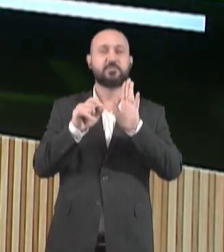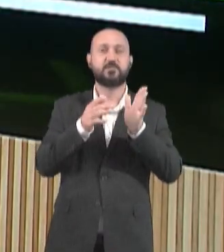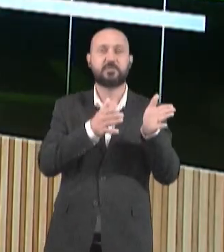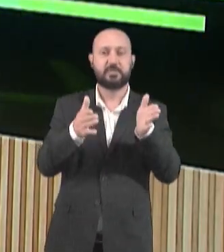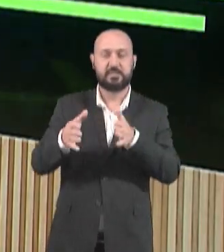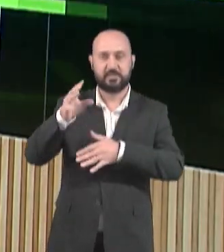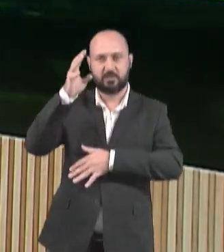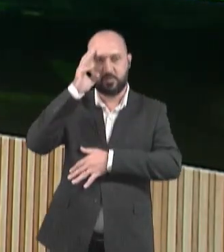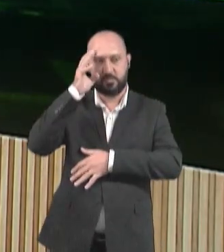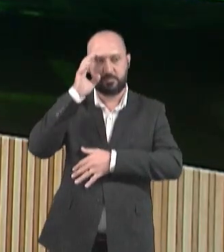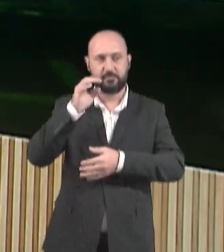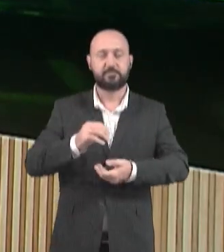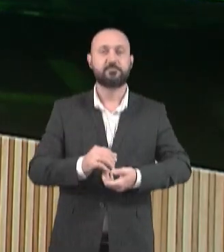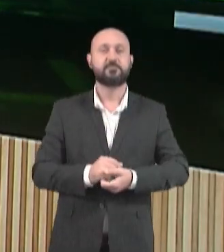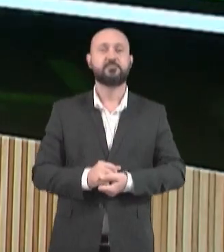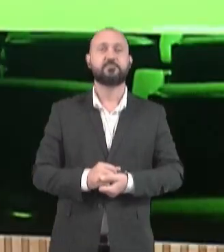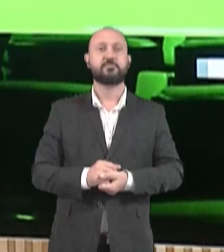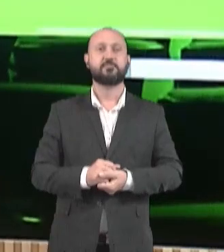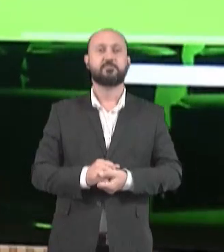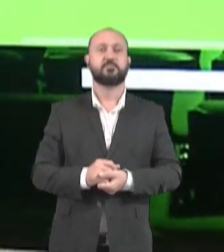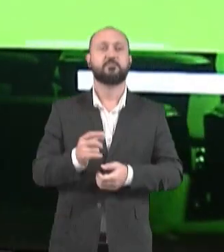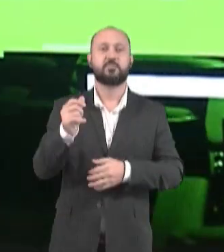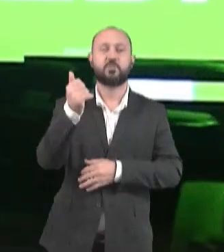nessa quarta-feira aqui na LEMES.